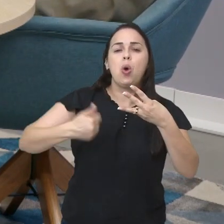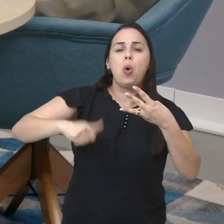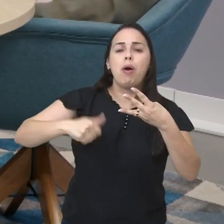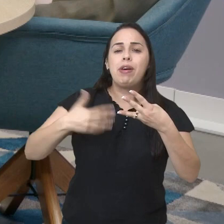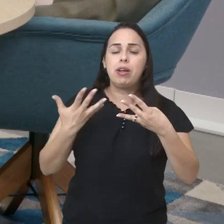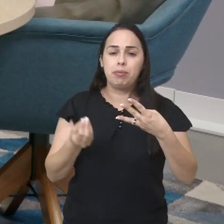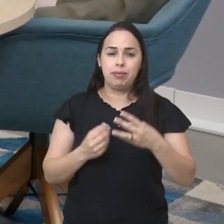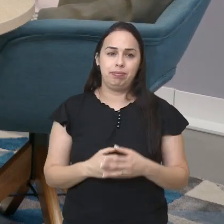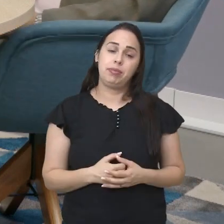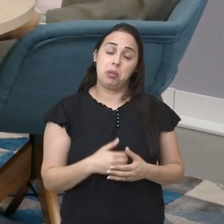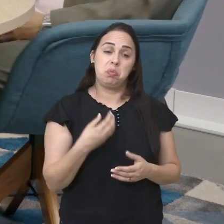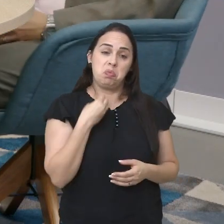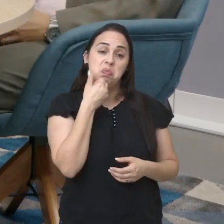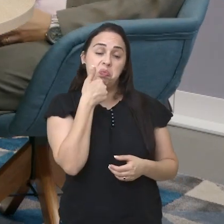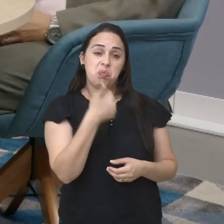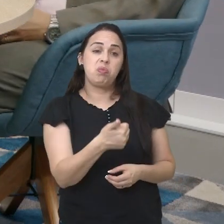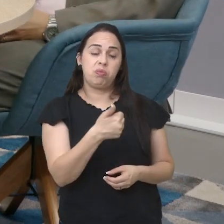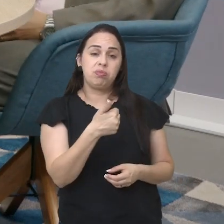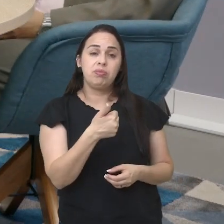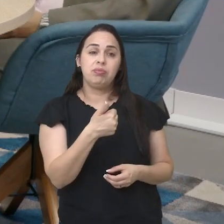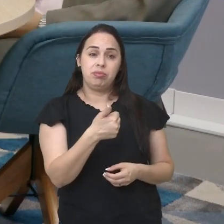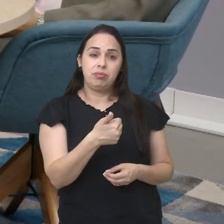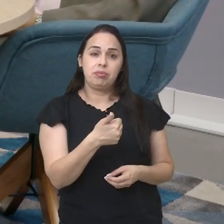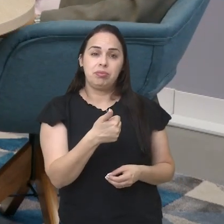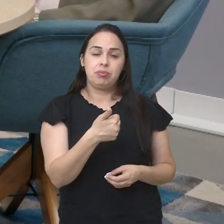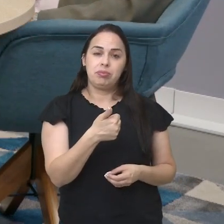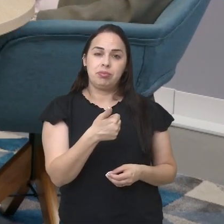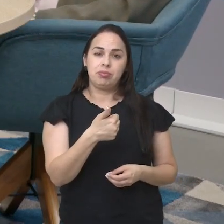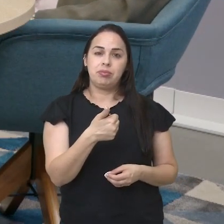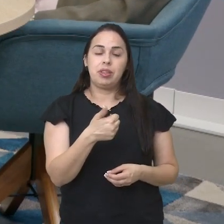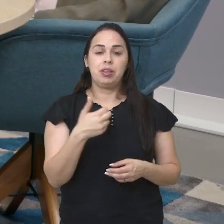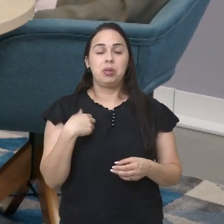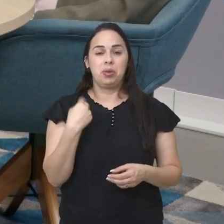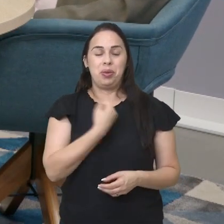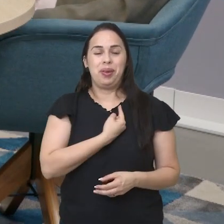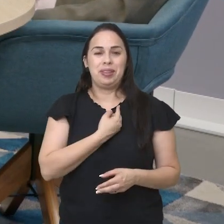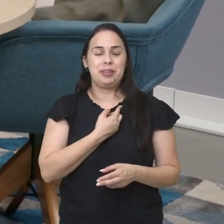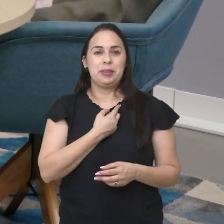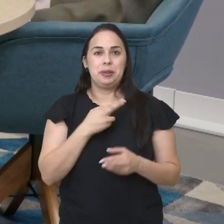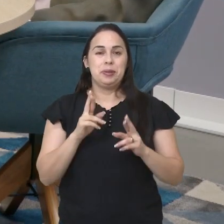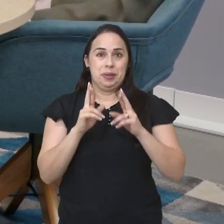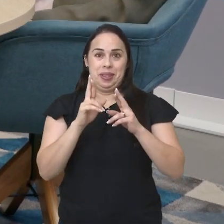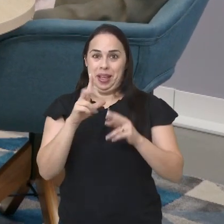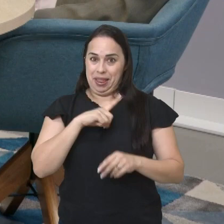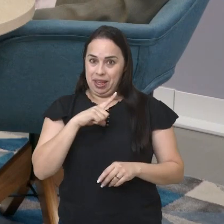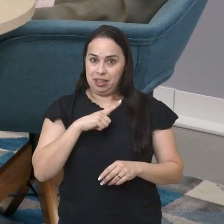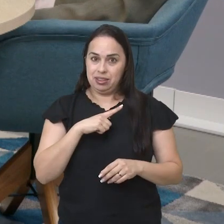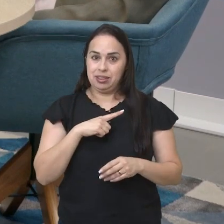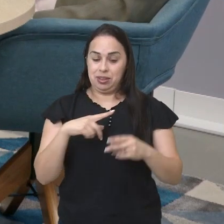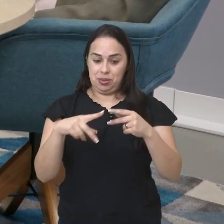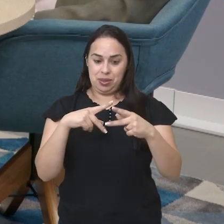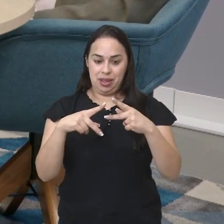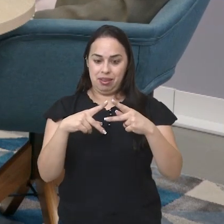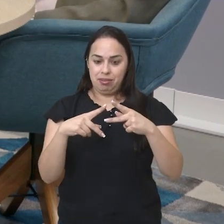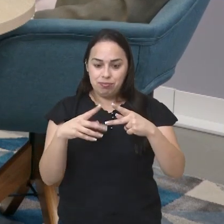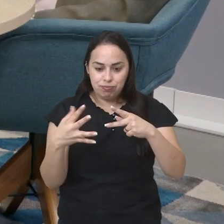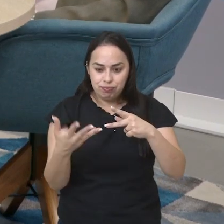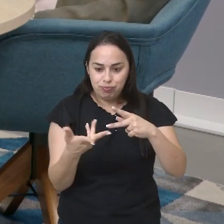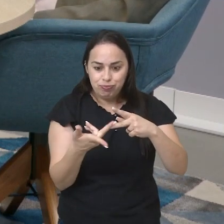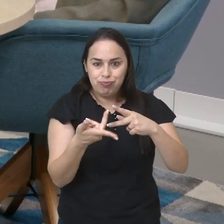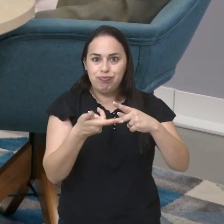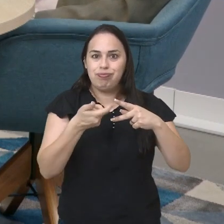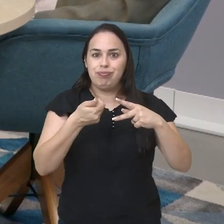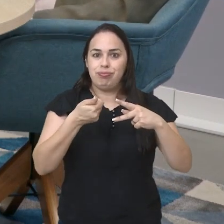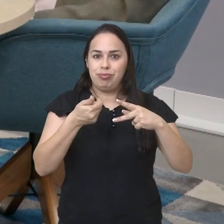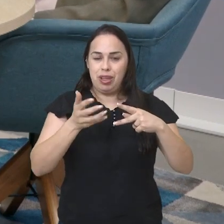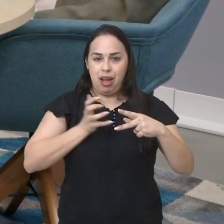Eu avalio muito bem, assim, né, a gente tem um otimismo. São José é uma cidade muito rica, então